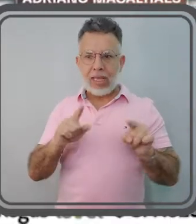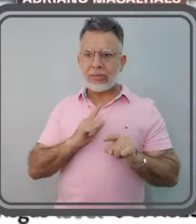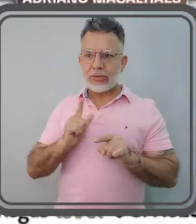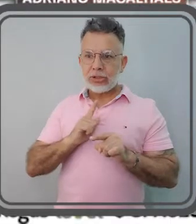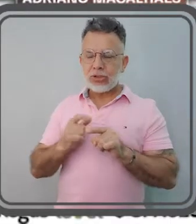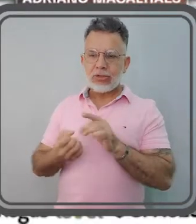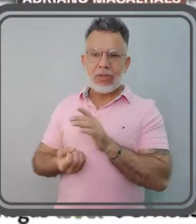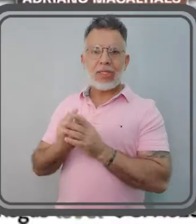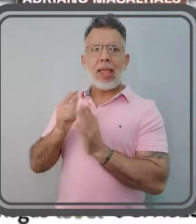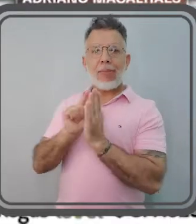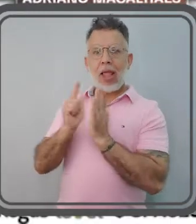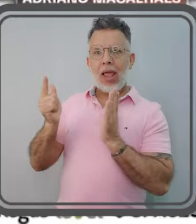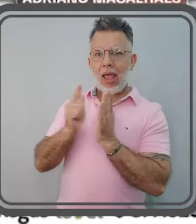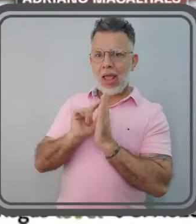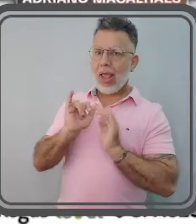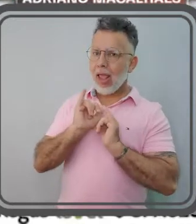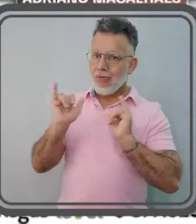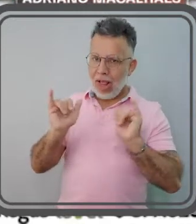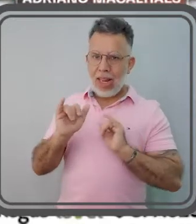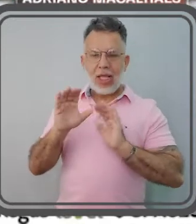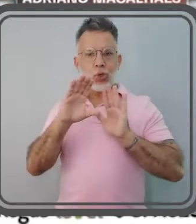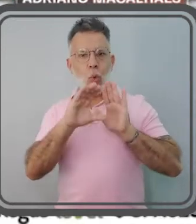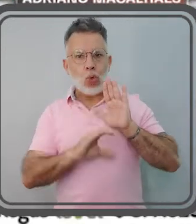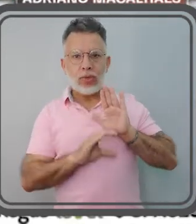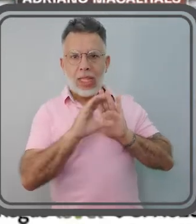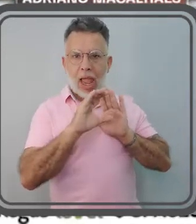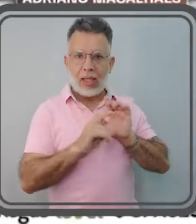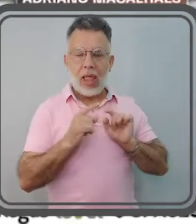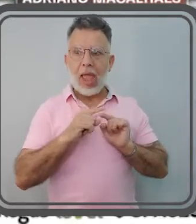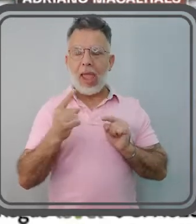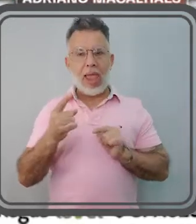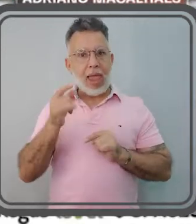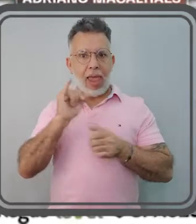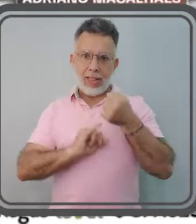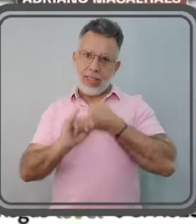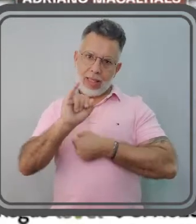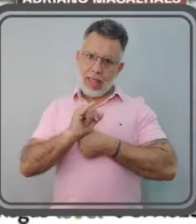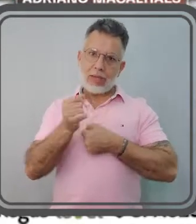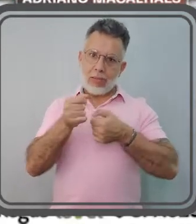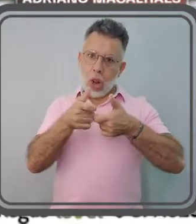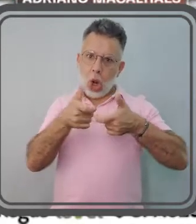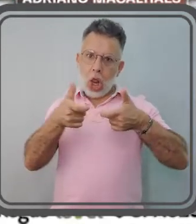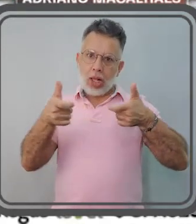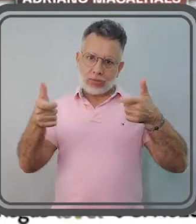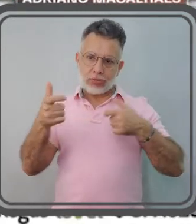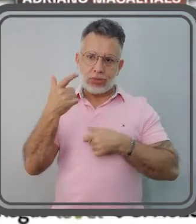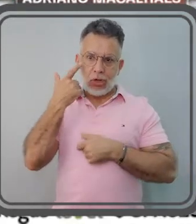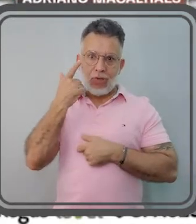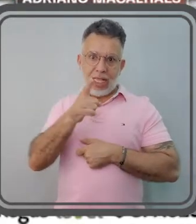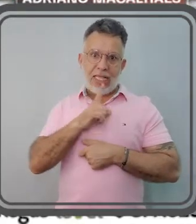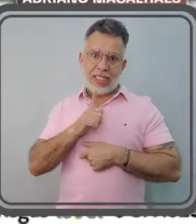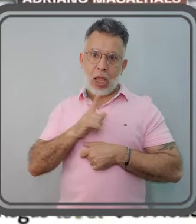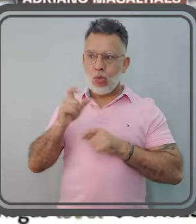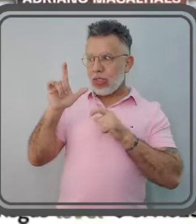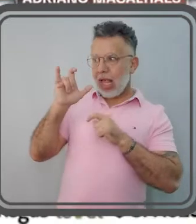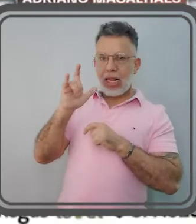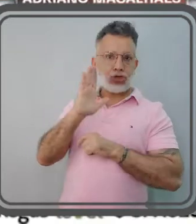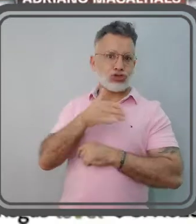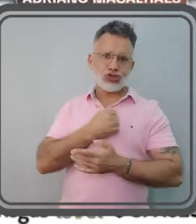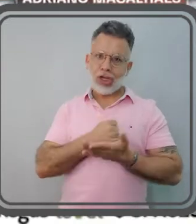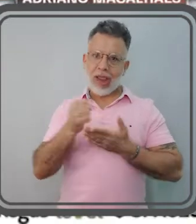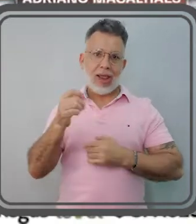cara, a internet hoje em dia, se você tiver um Instagram ali, já era, né? O cara vai achar, olha ali. E como o negócio foi desenhado para